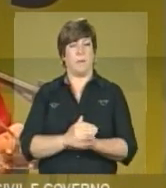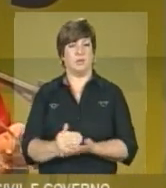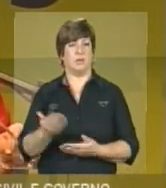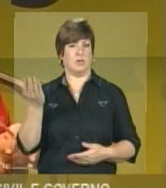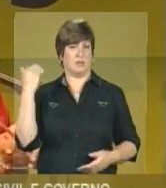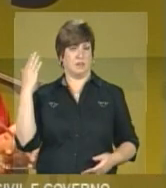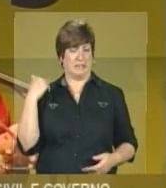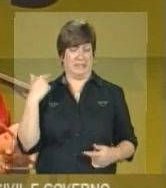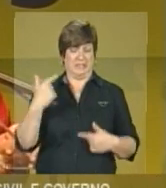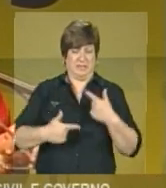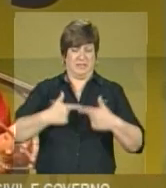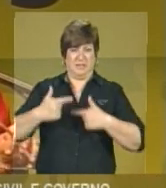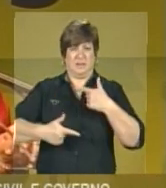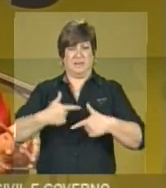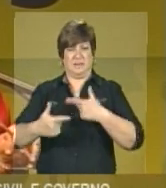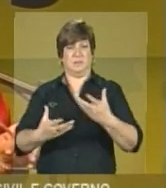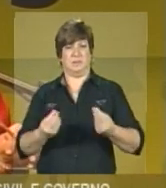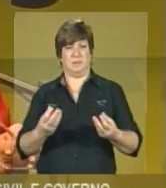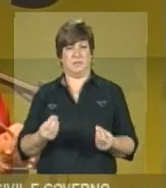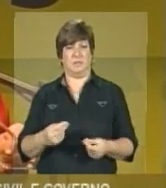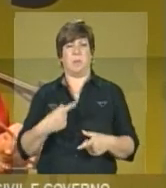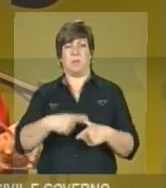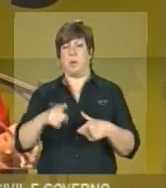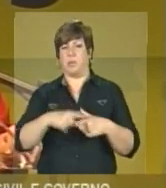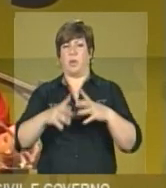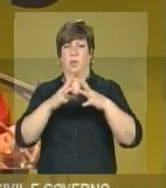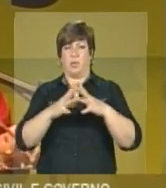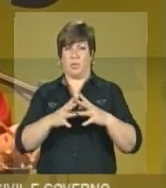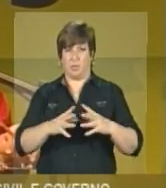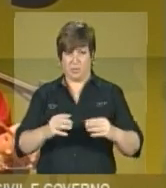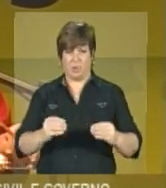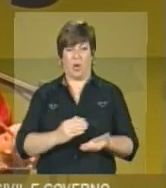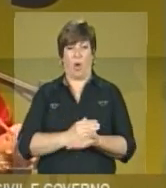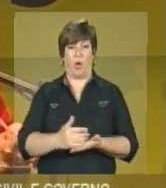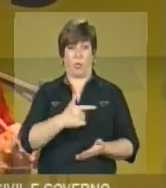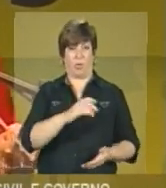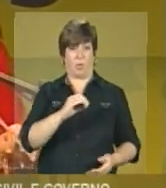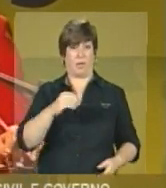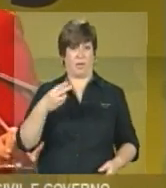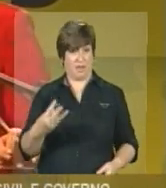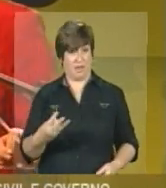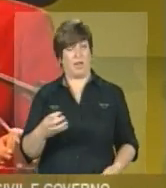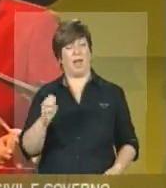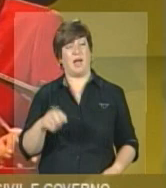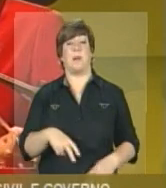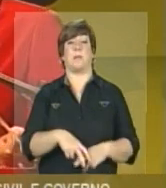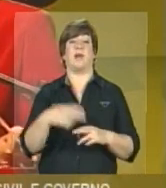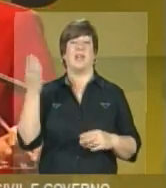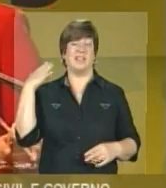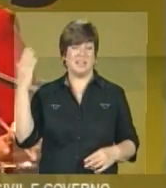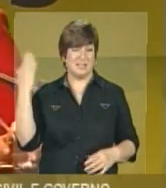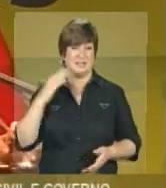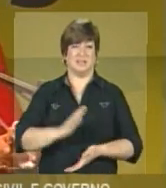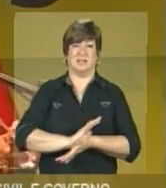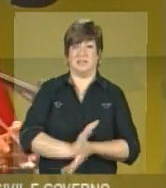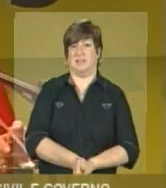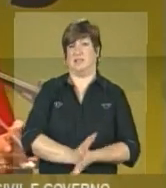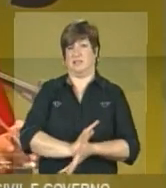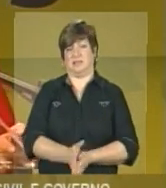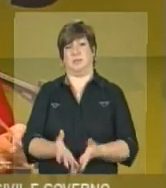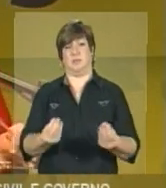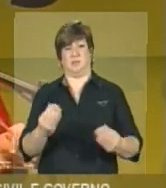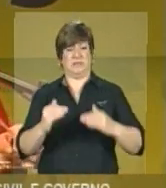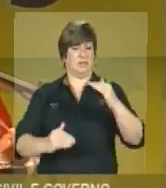a desatar a partir de 2003 era o da exclusão e o da